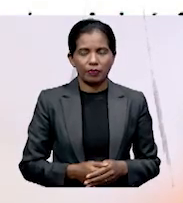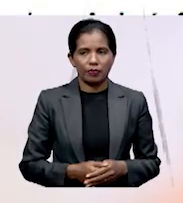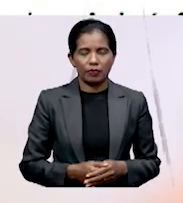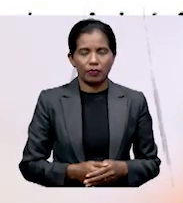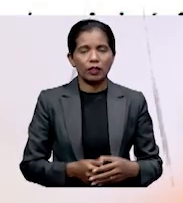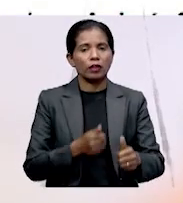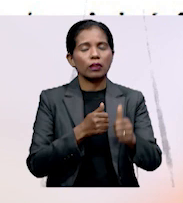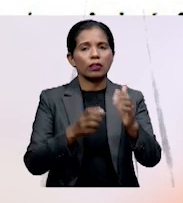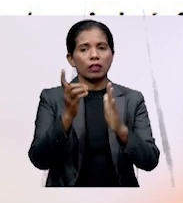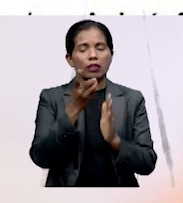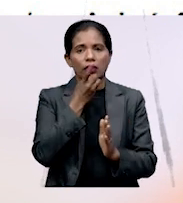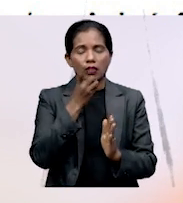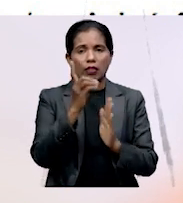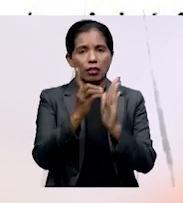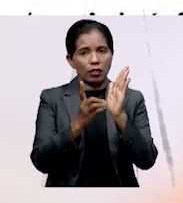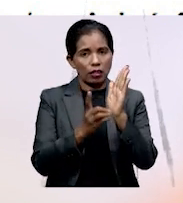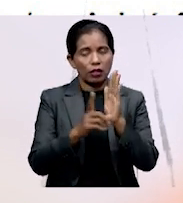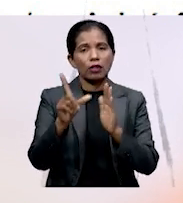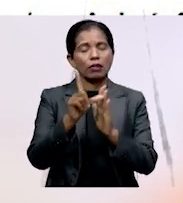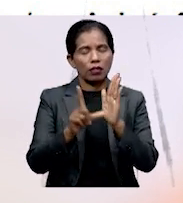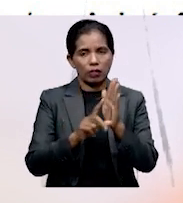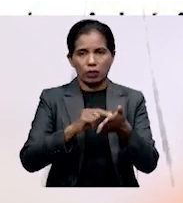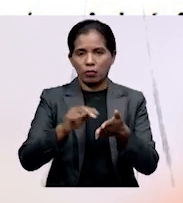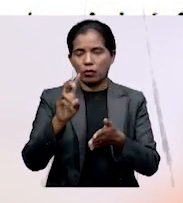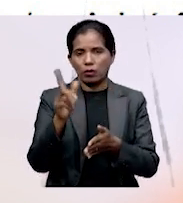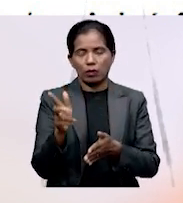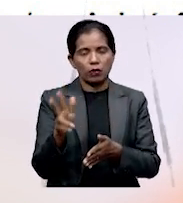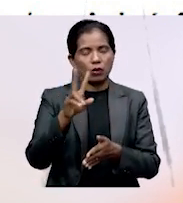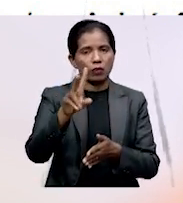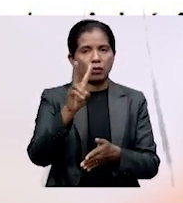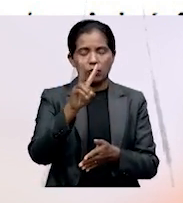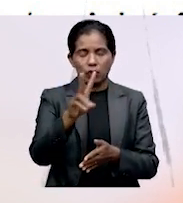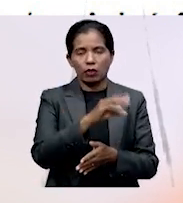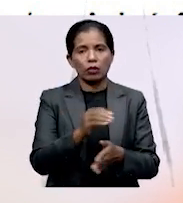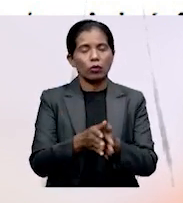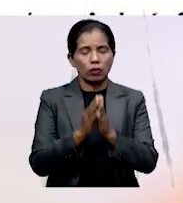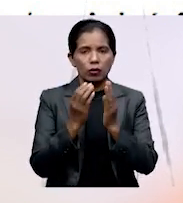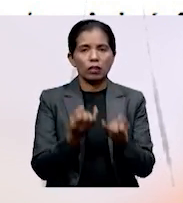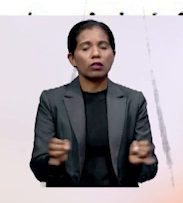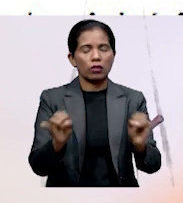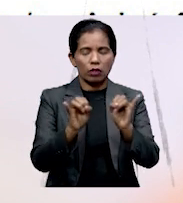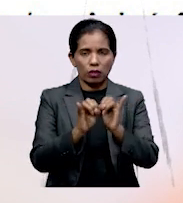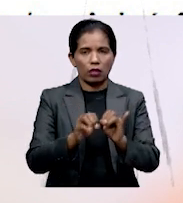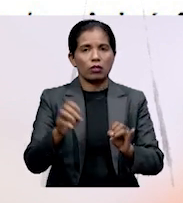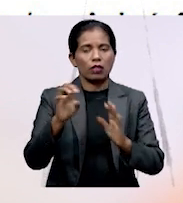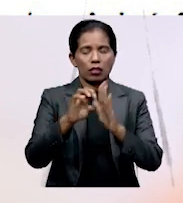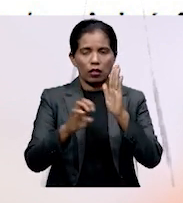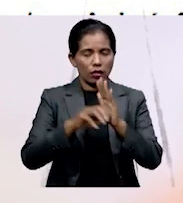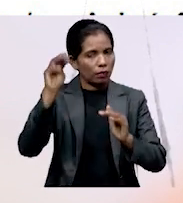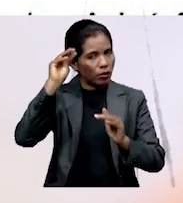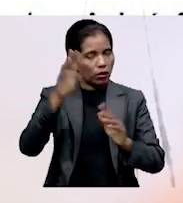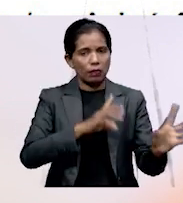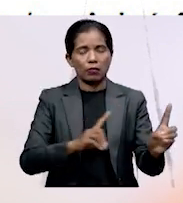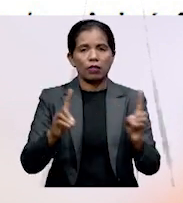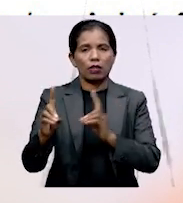Tuir decreto-lei número Tolun Resignen, barra Rion Rua, Ronul Resin Rua, exige instituição Estado que Ministério Implementador Cesta